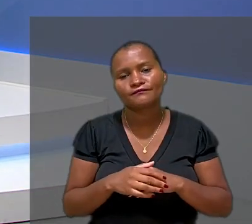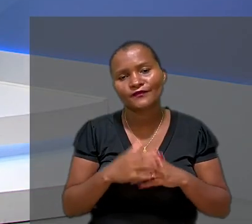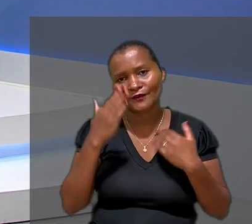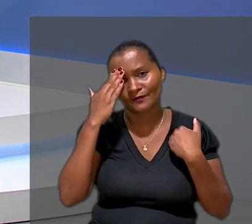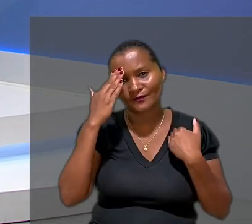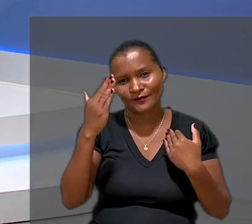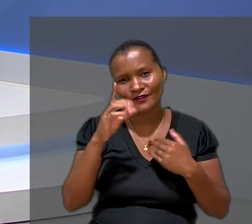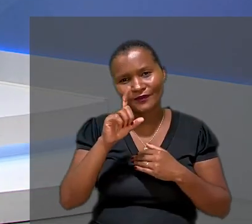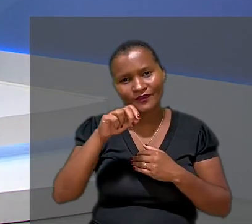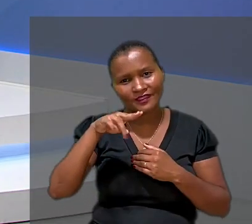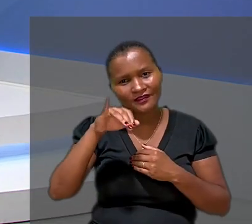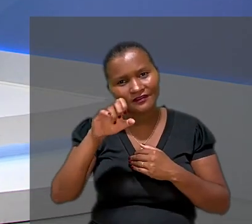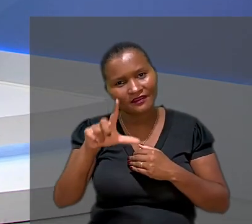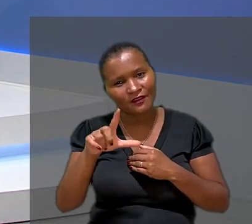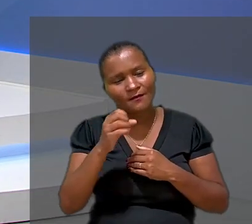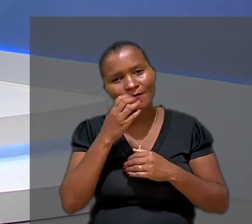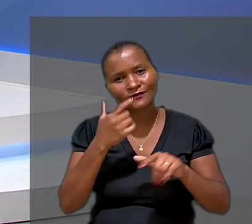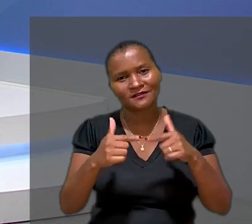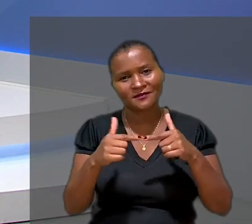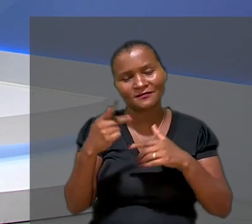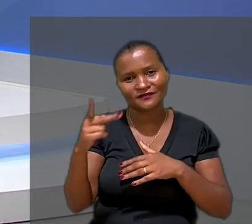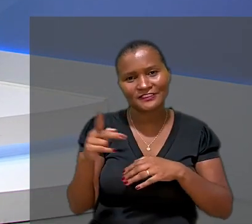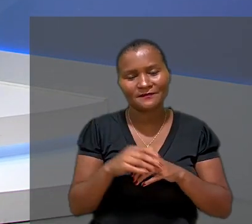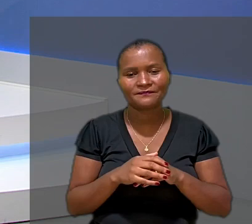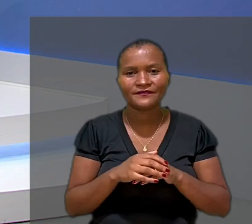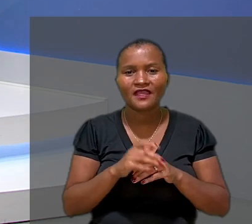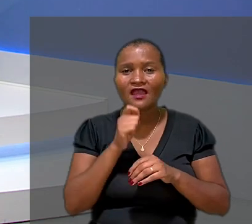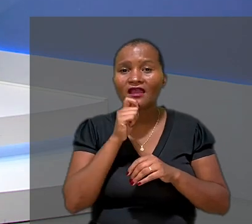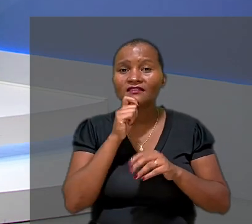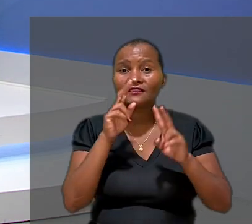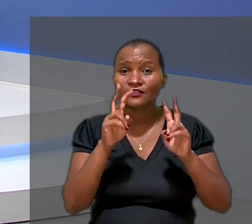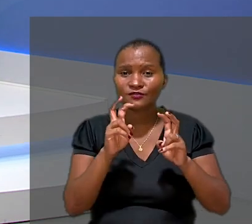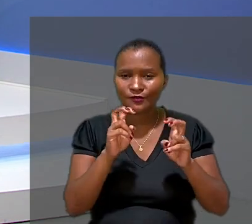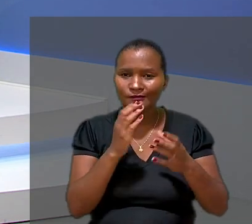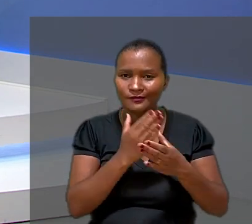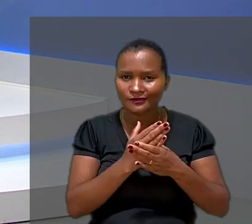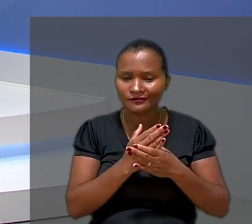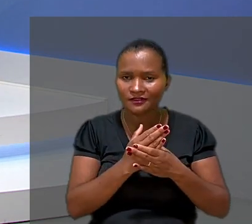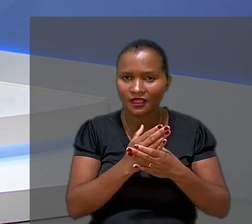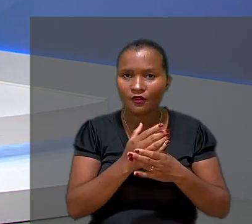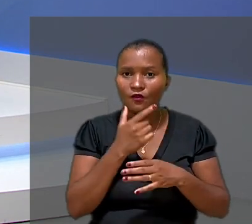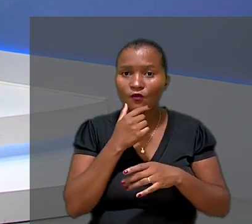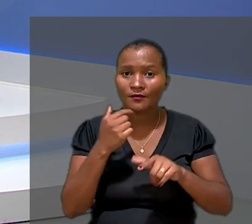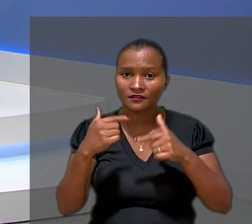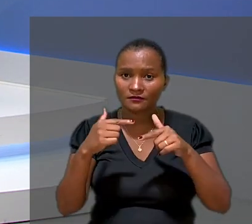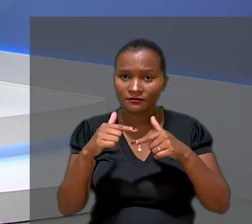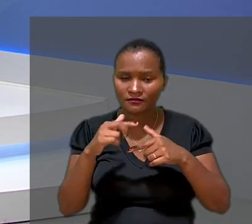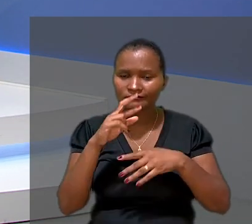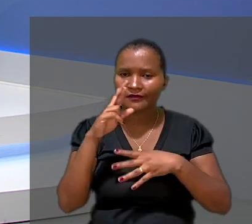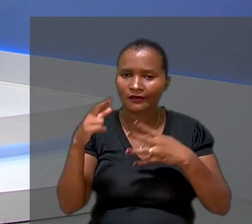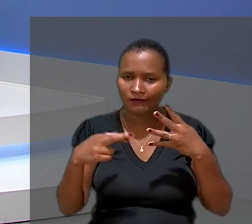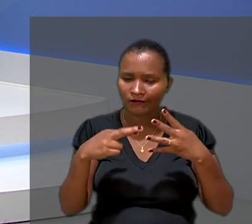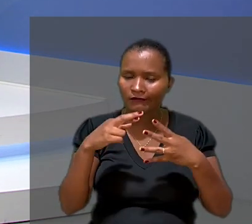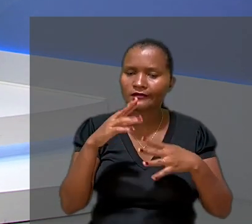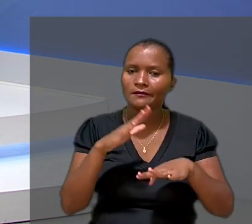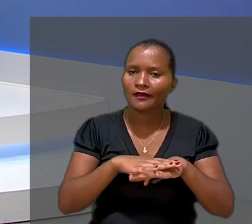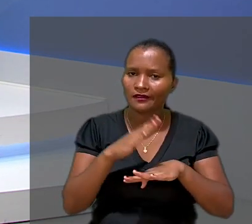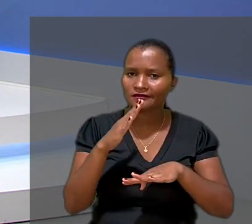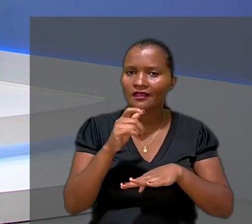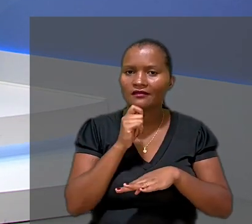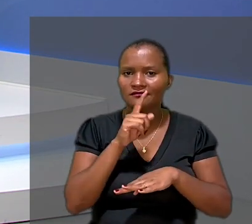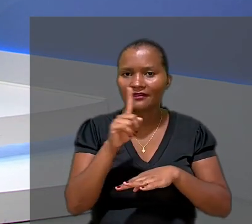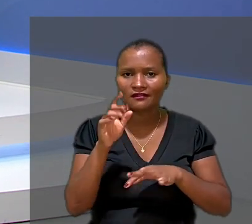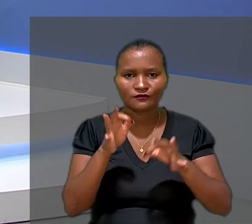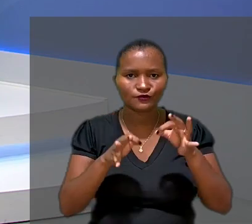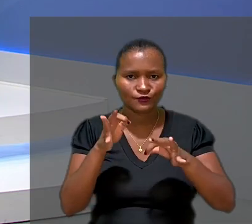estúdio. Muito obrigada, Daniel, e bom trabalho para você. E ainda sobre esse caso, Anderson, o trabalhador entrou com mais um recurso que ainda